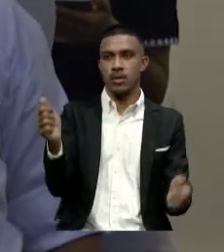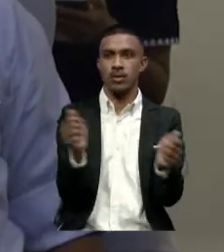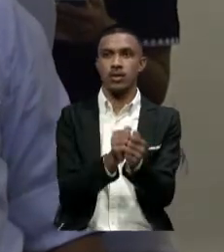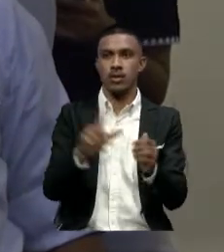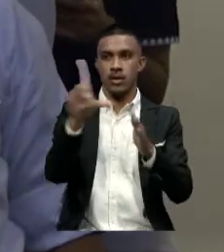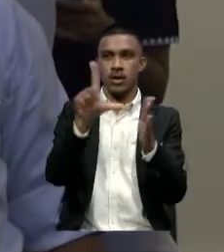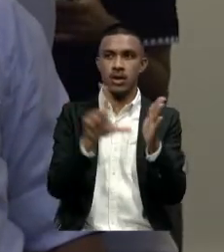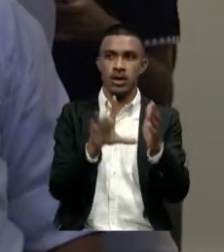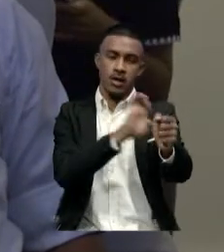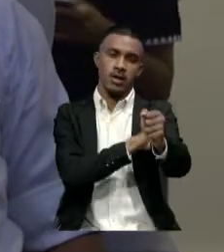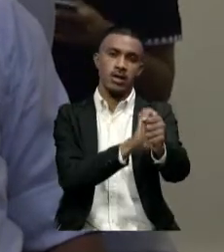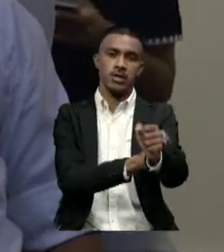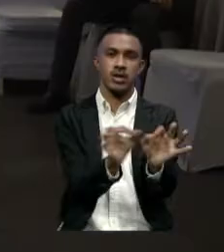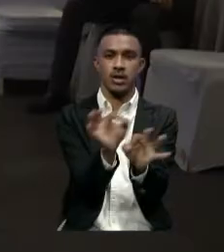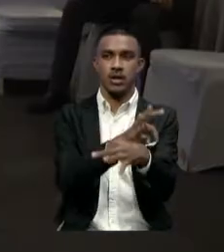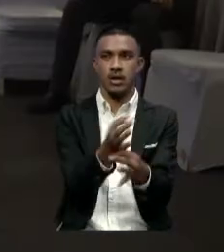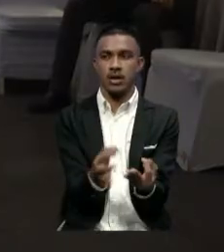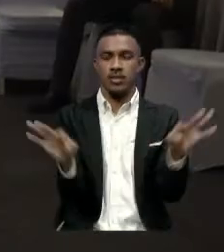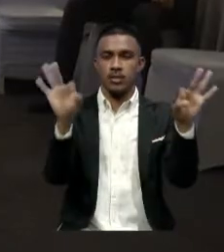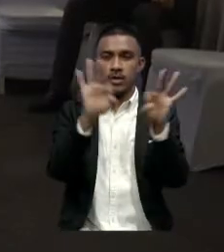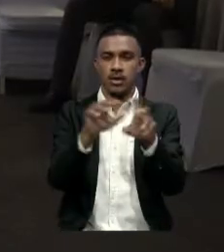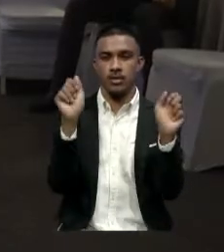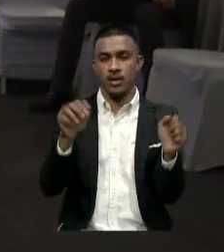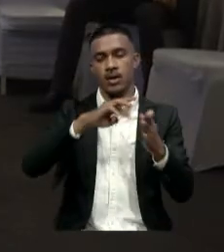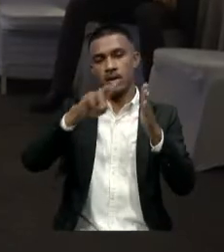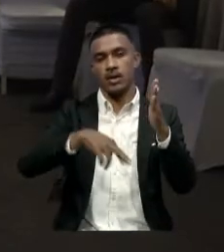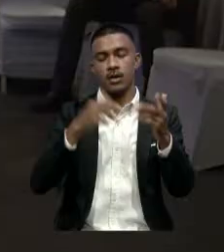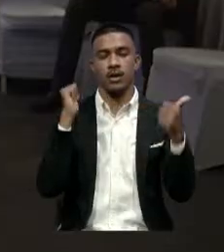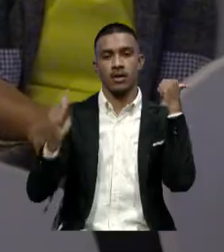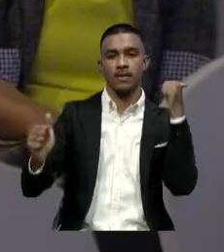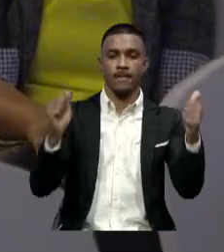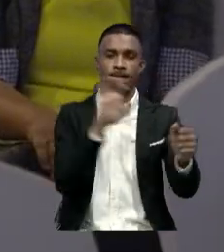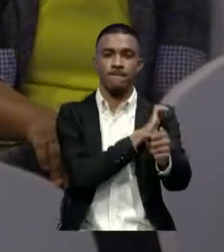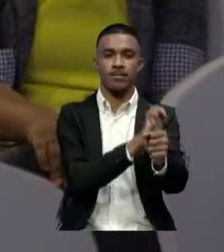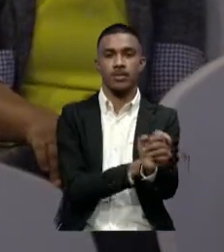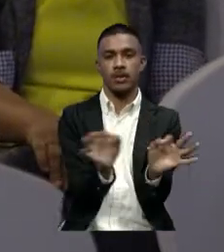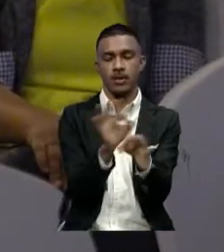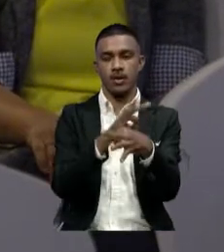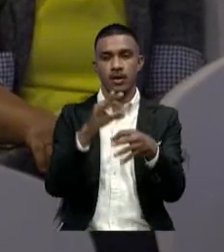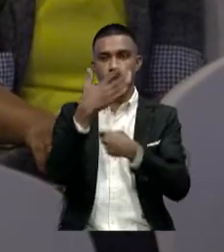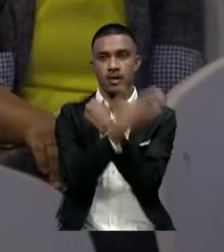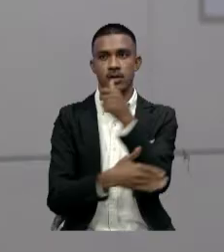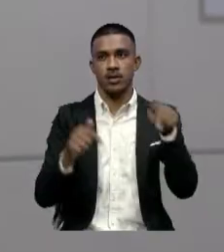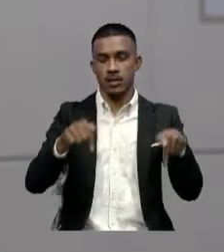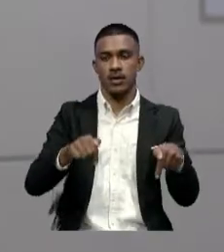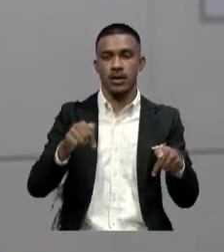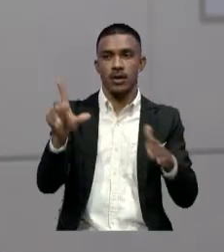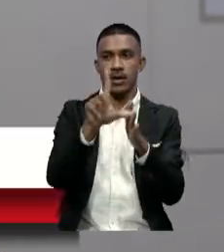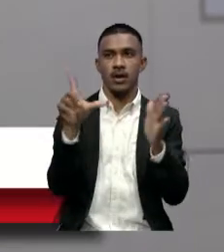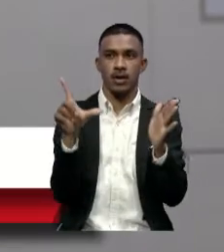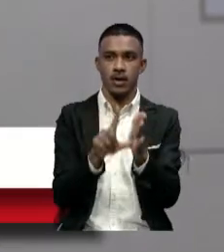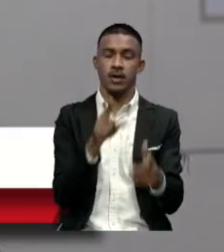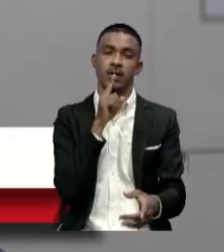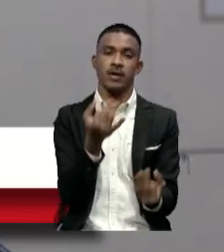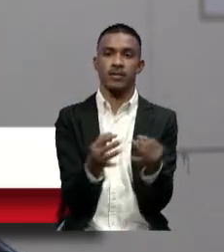decreto-lei energia renovável, né, importante, onde regula atividade energia renovável e herailaran. Esboço decreto-lei é né, importante,